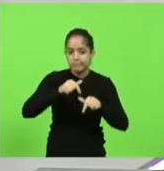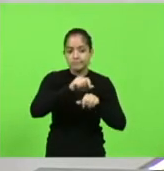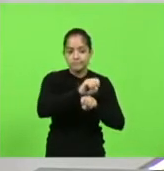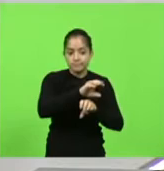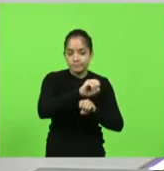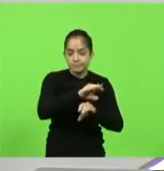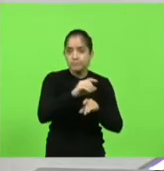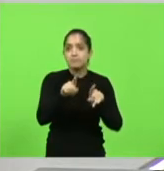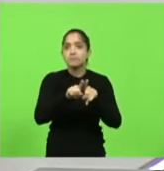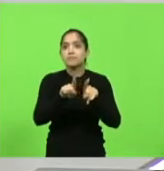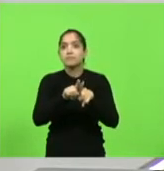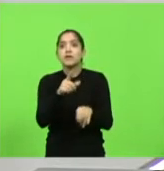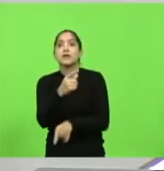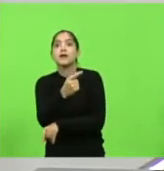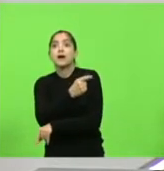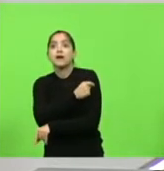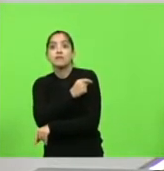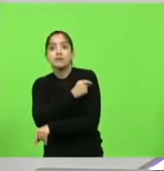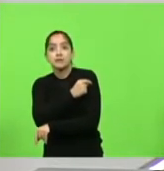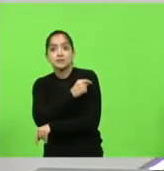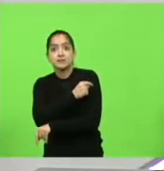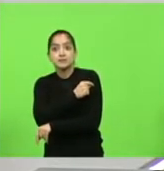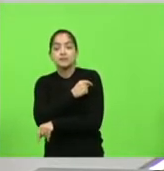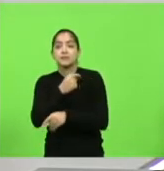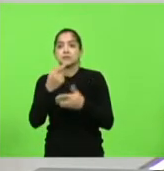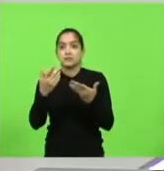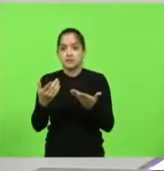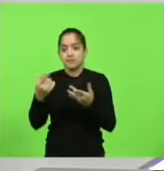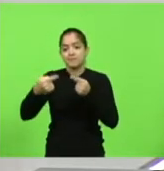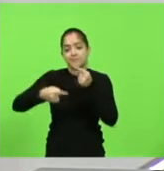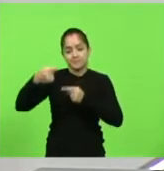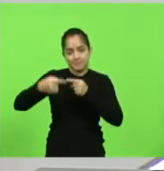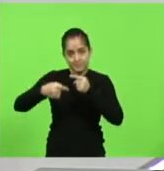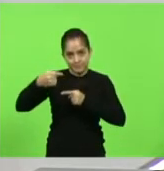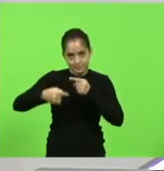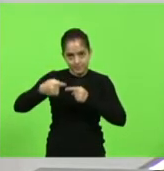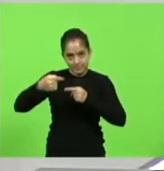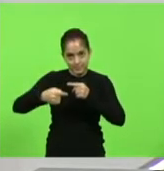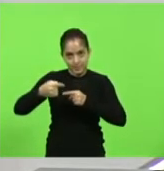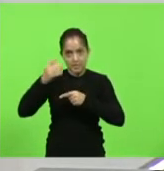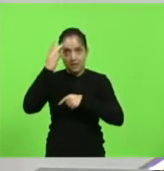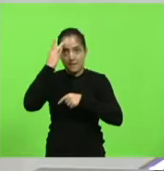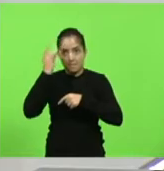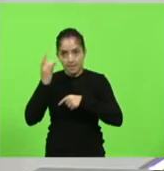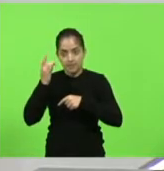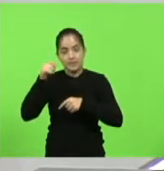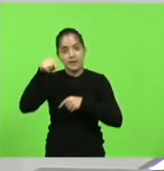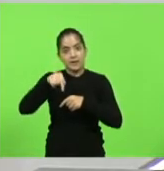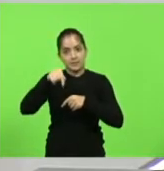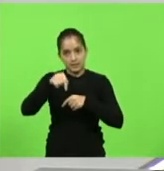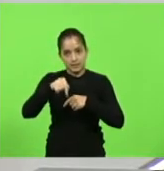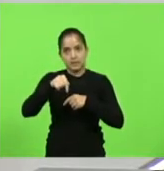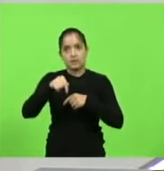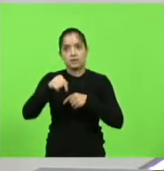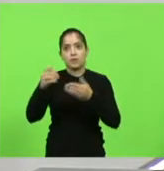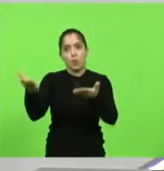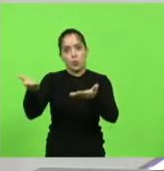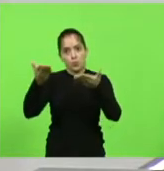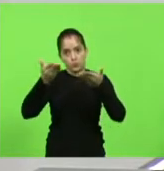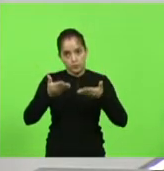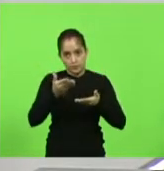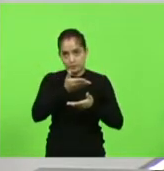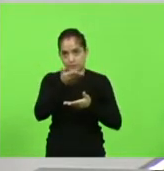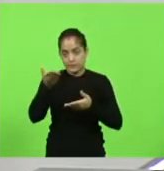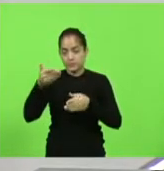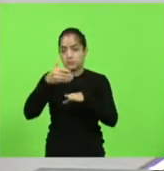vir a vacina, que é, inclusive, motivo do debate que faremos amanhã aqui nesta casa. Convido a todos para